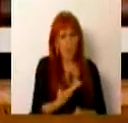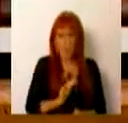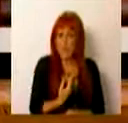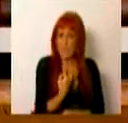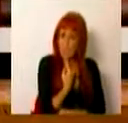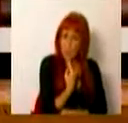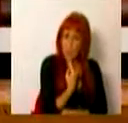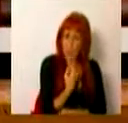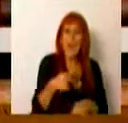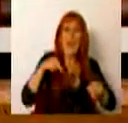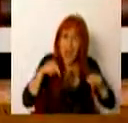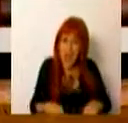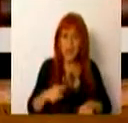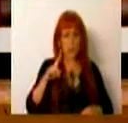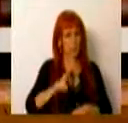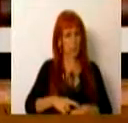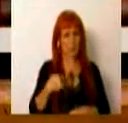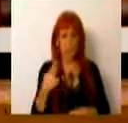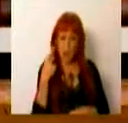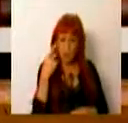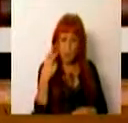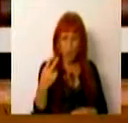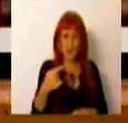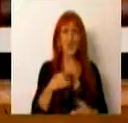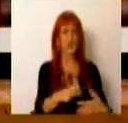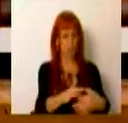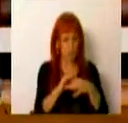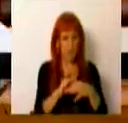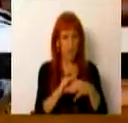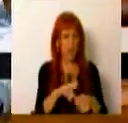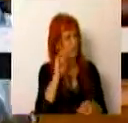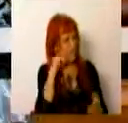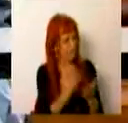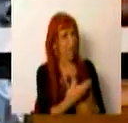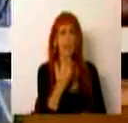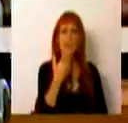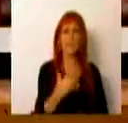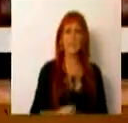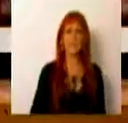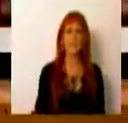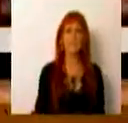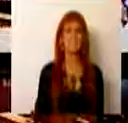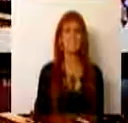muito. E este é o momento de mostrar que estamos unidos na sua defesa. Muito obrigado.